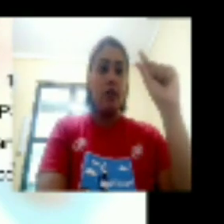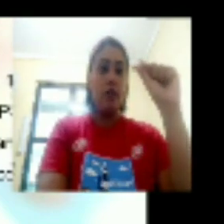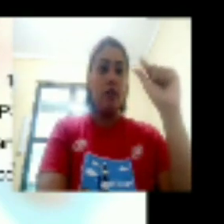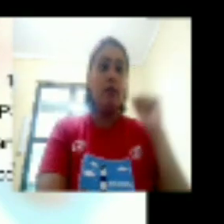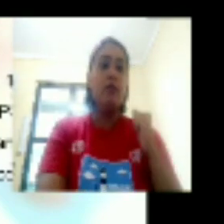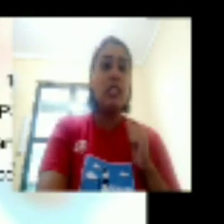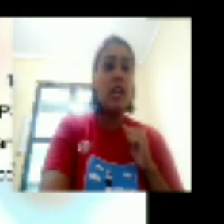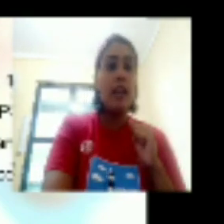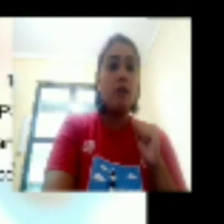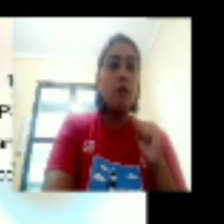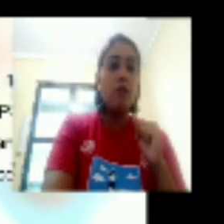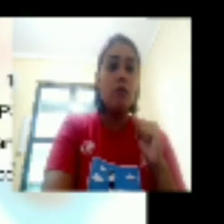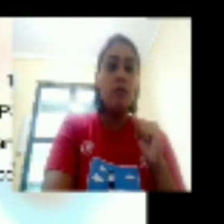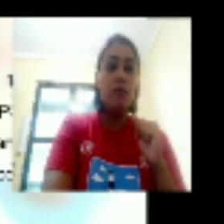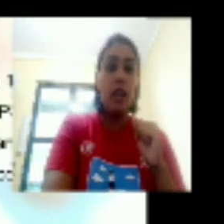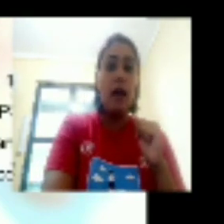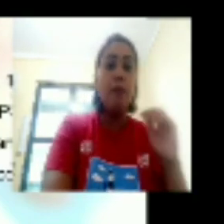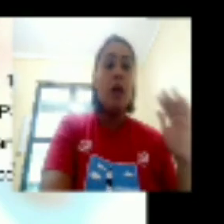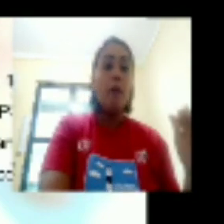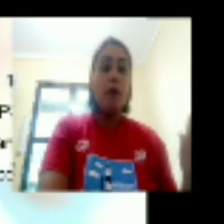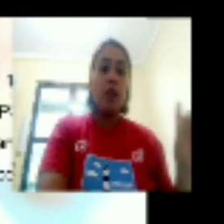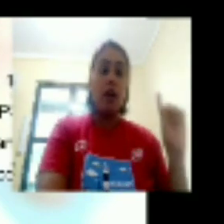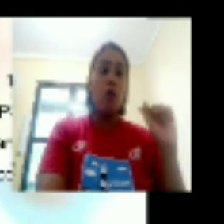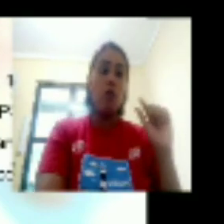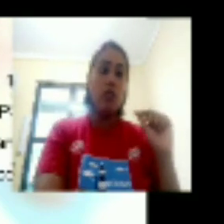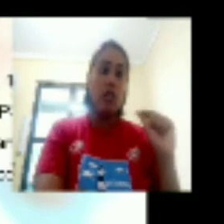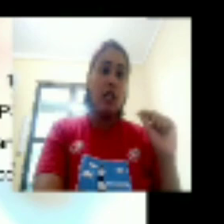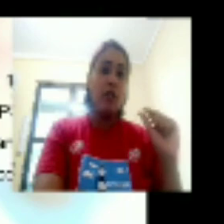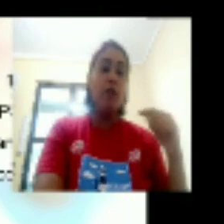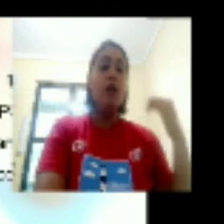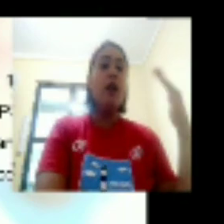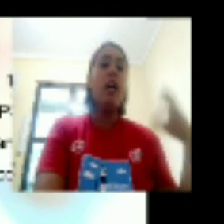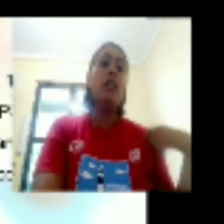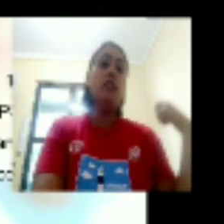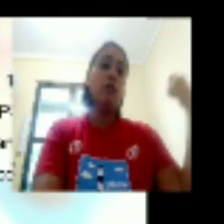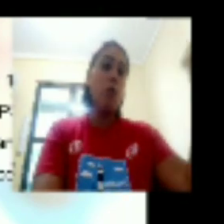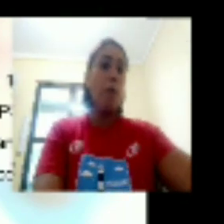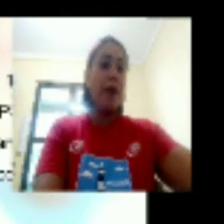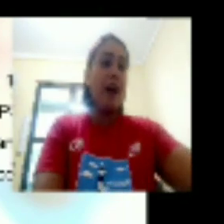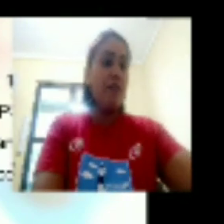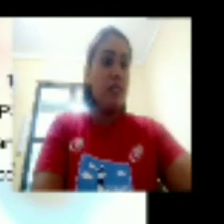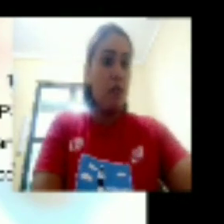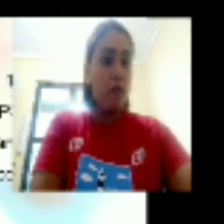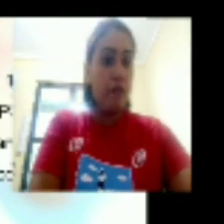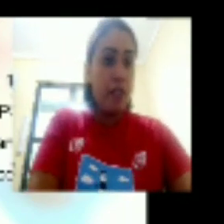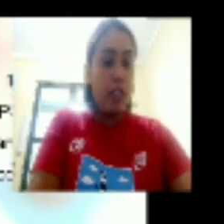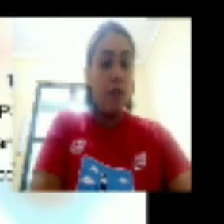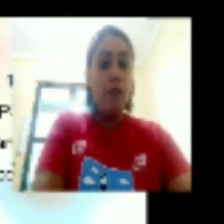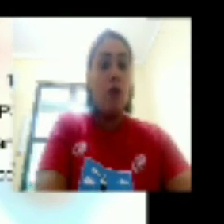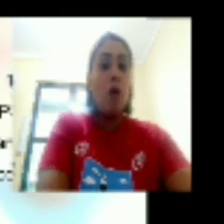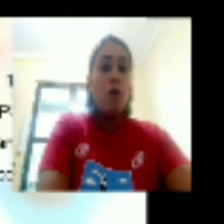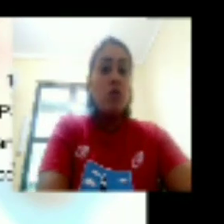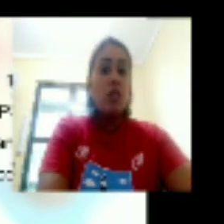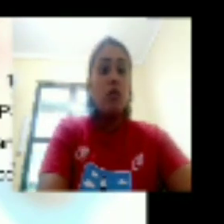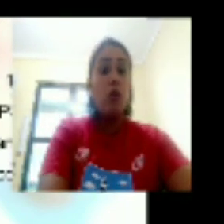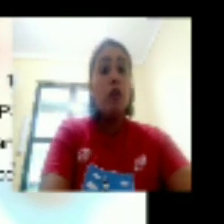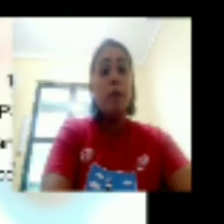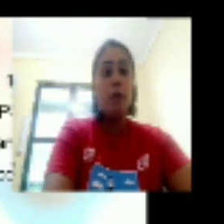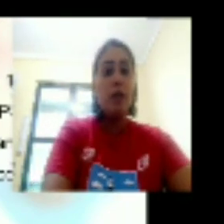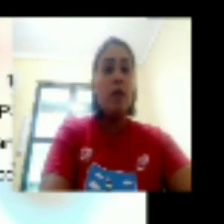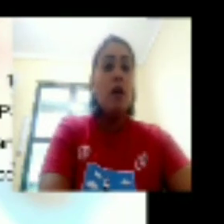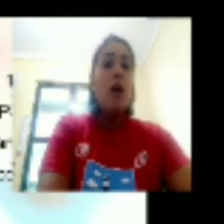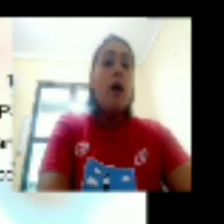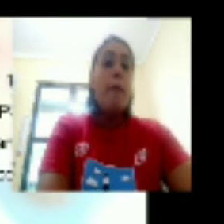sair, dinheiro, tá? Porque com o dinheiro, ele comprava esse convênio com o